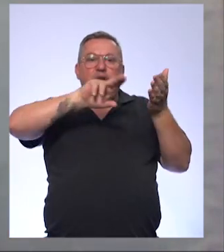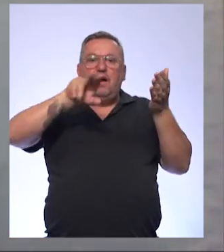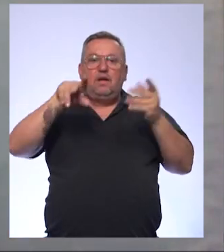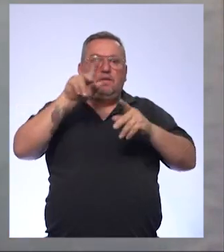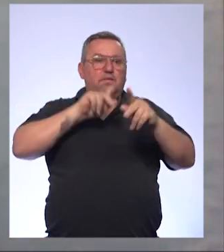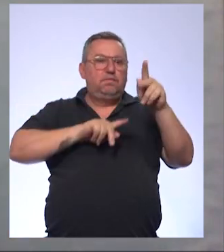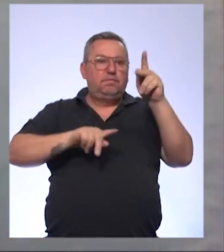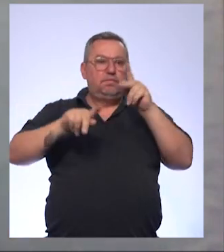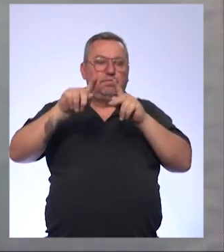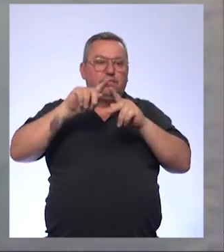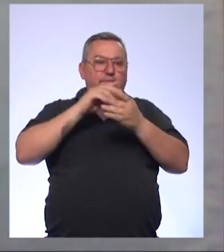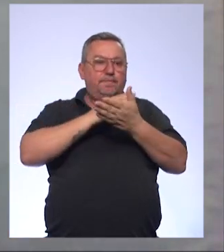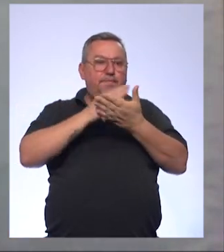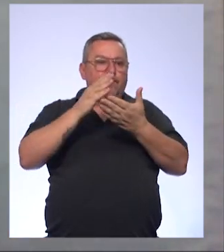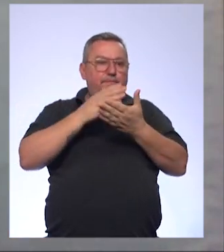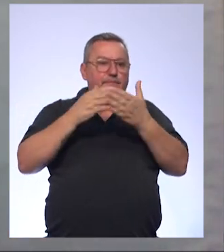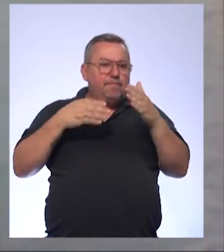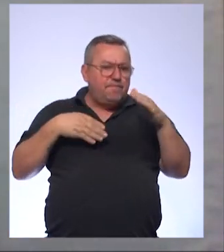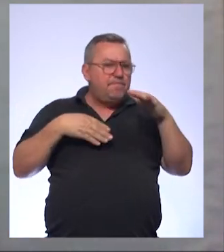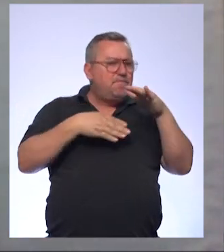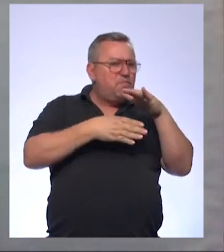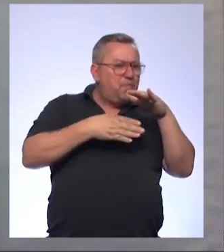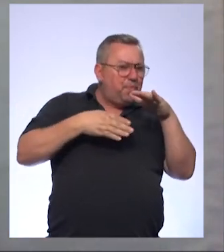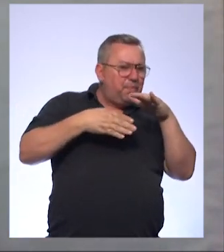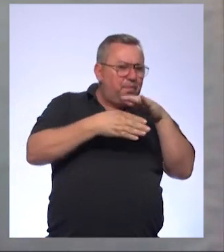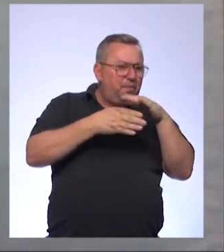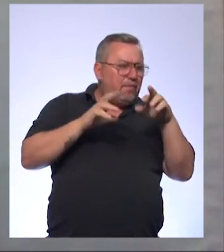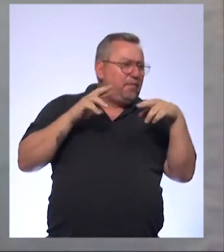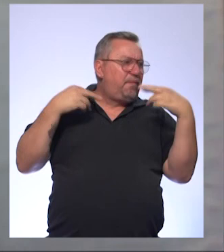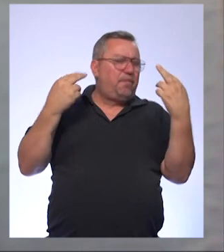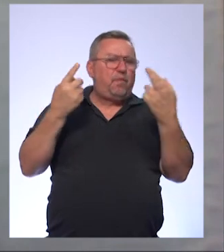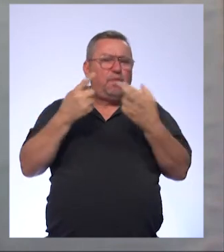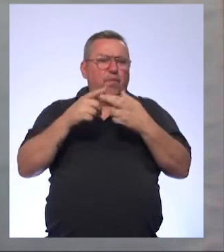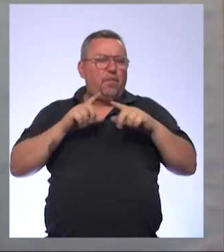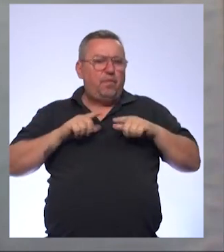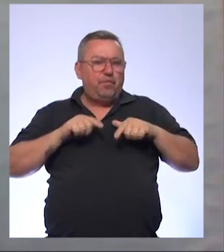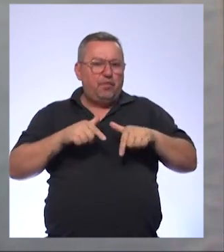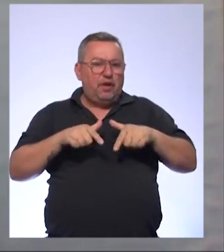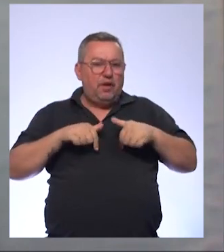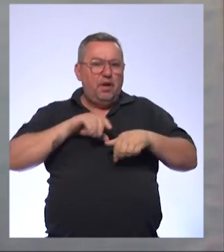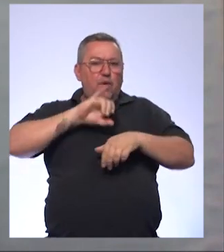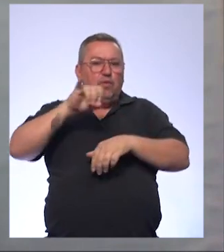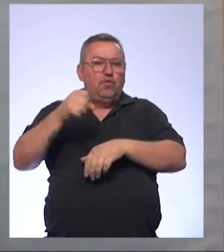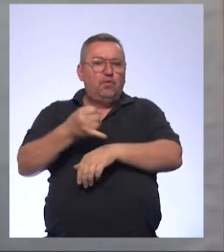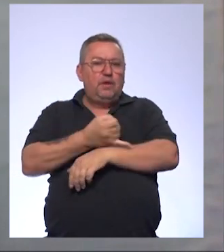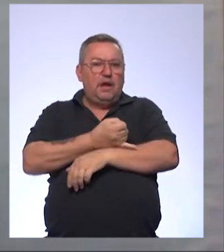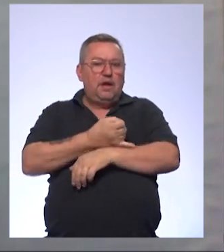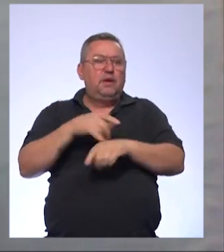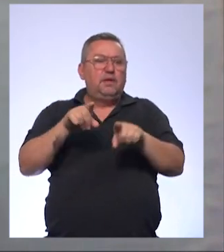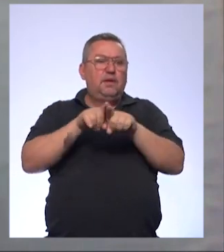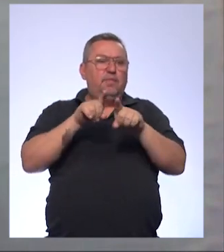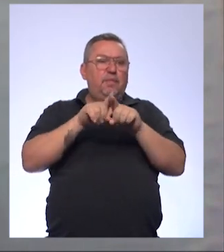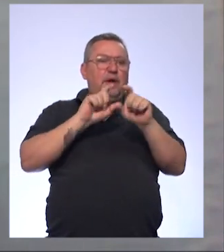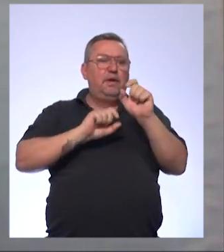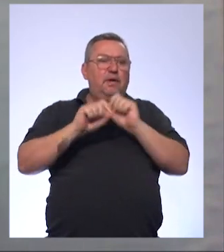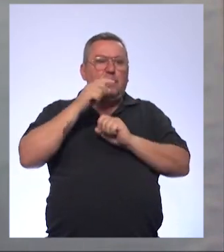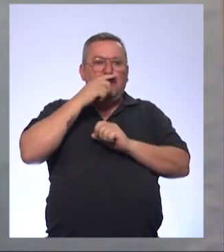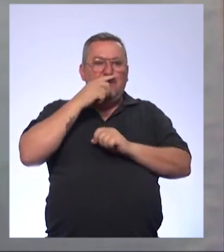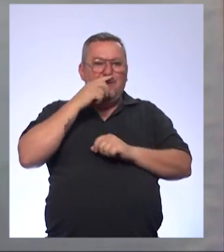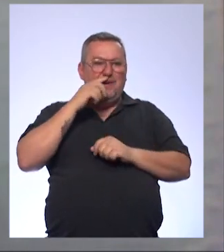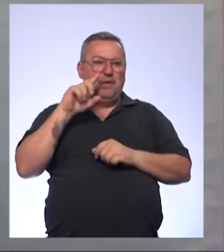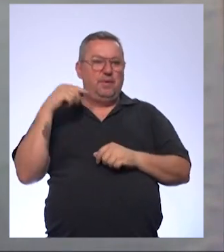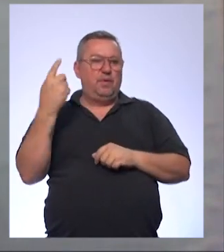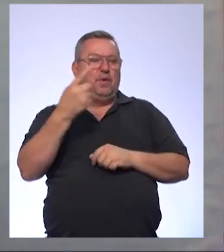povos começassem a entrar ali no reino de Israel, no reino de Judá. Isso enfraqueceu o exército. E aí nós